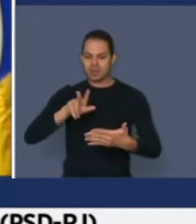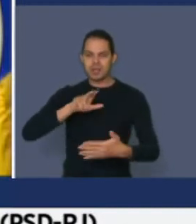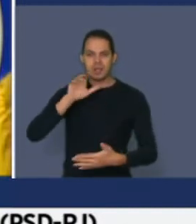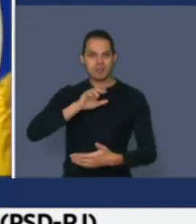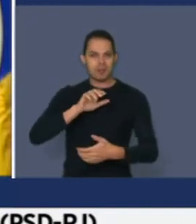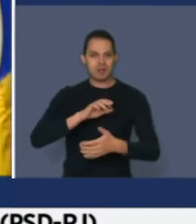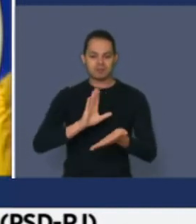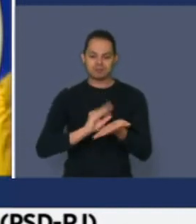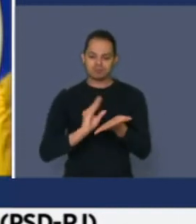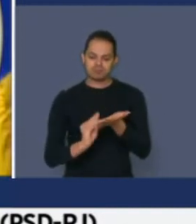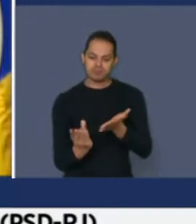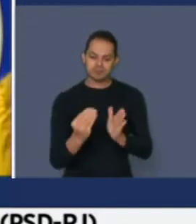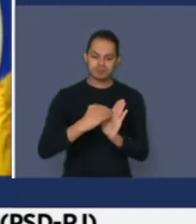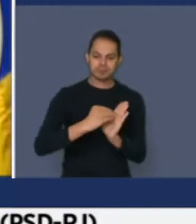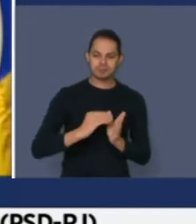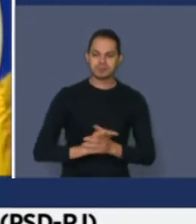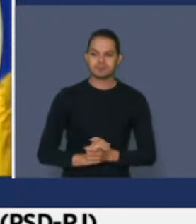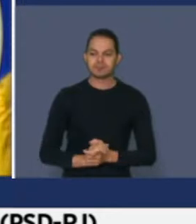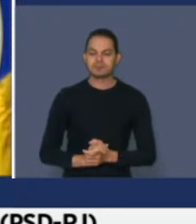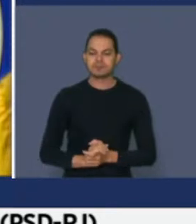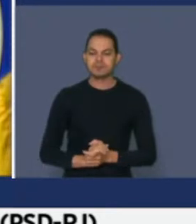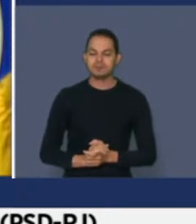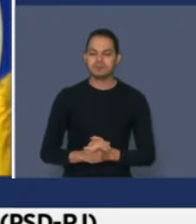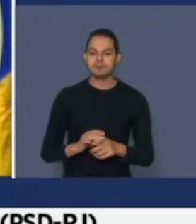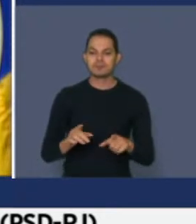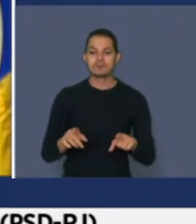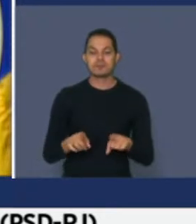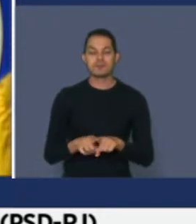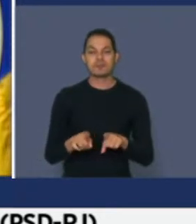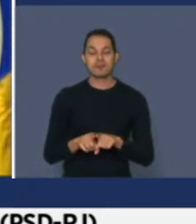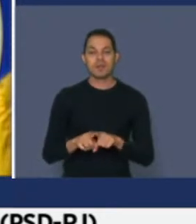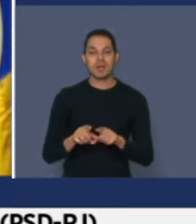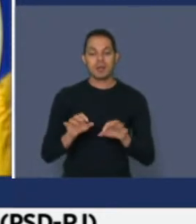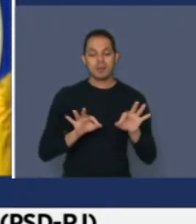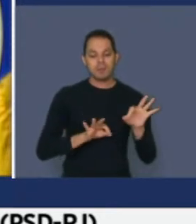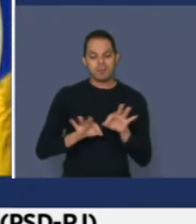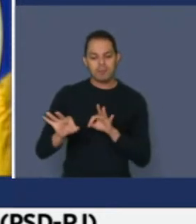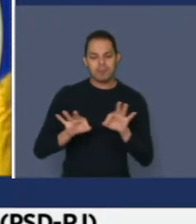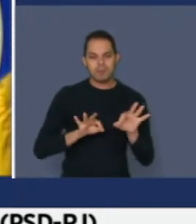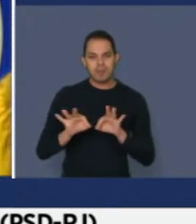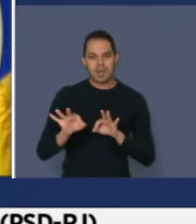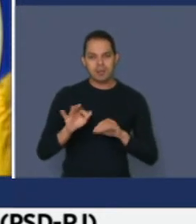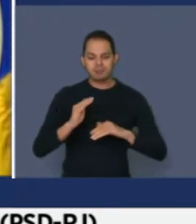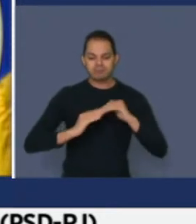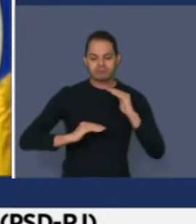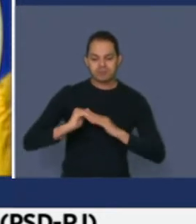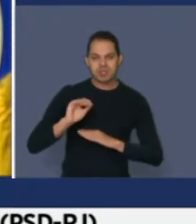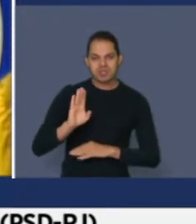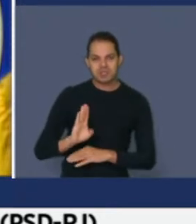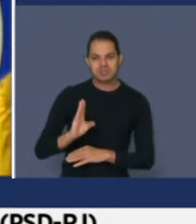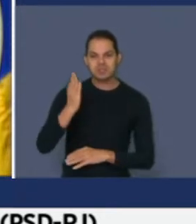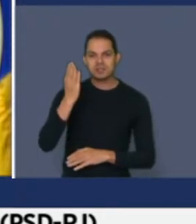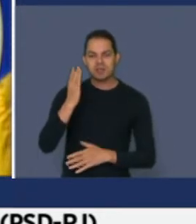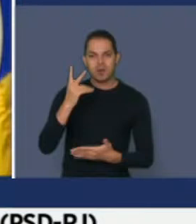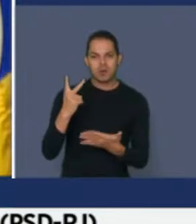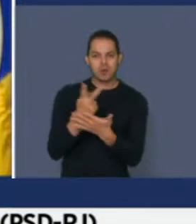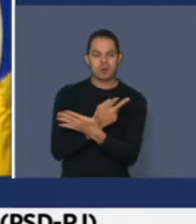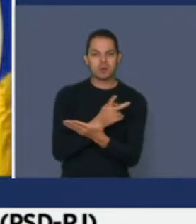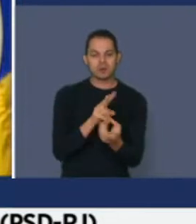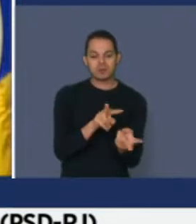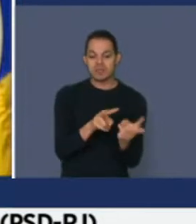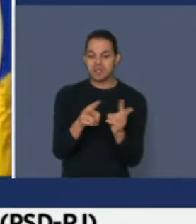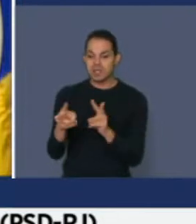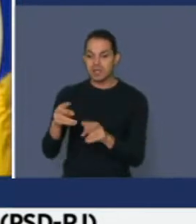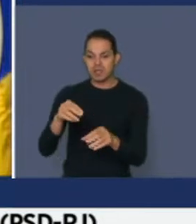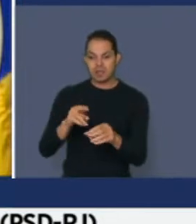em ata. Manipulação e falseamento de fatos, tentativa de transferência de responsabilidade